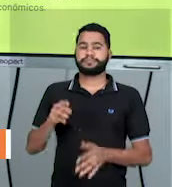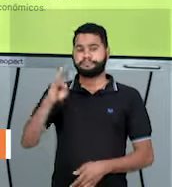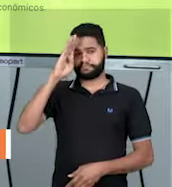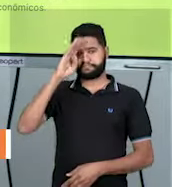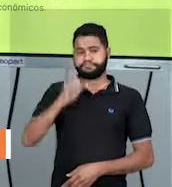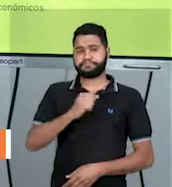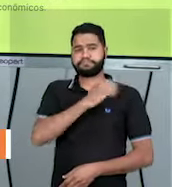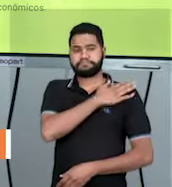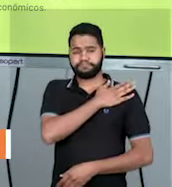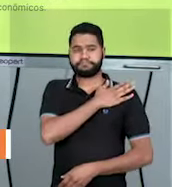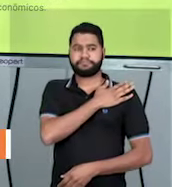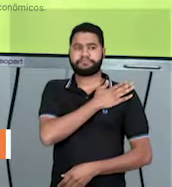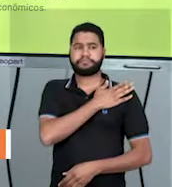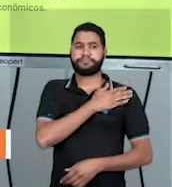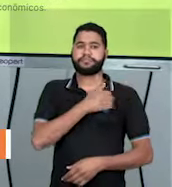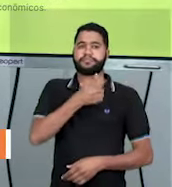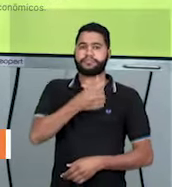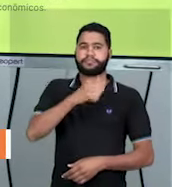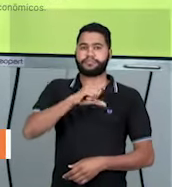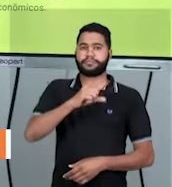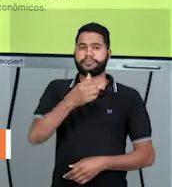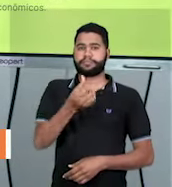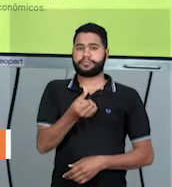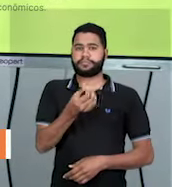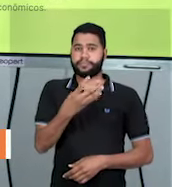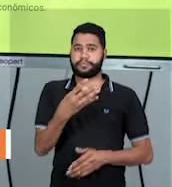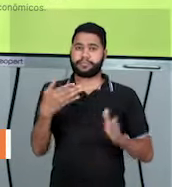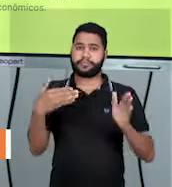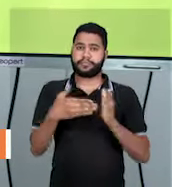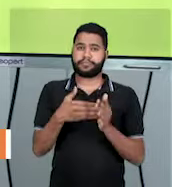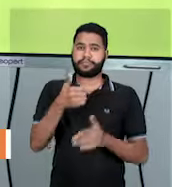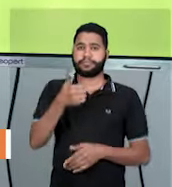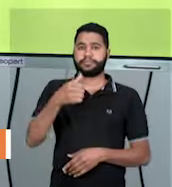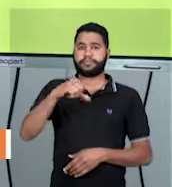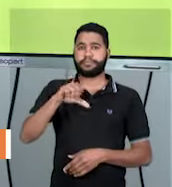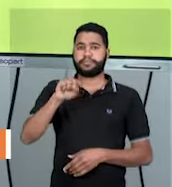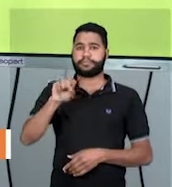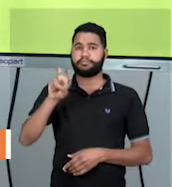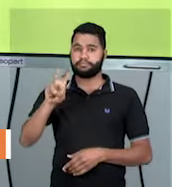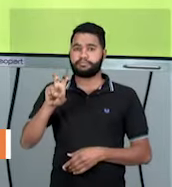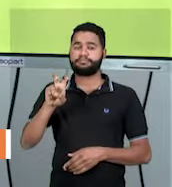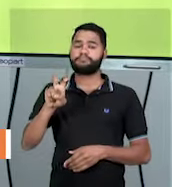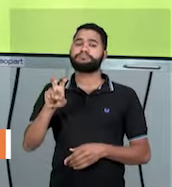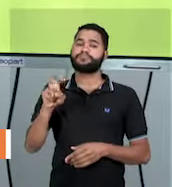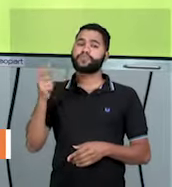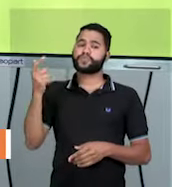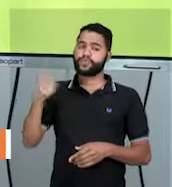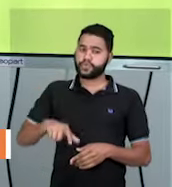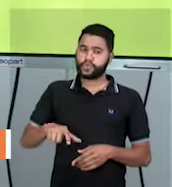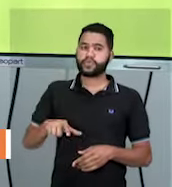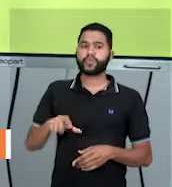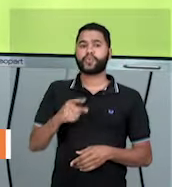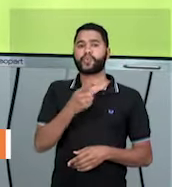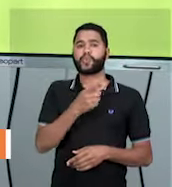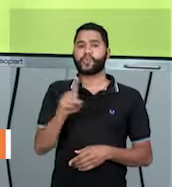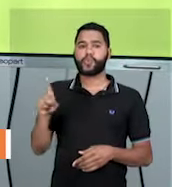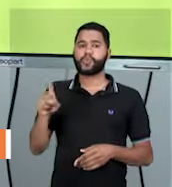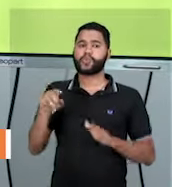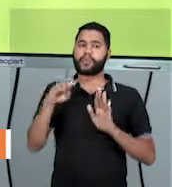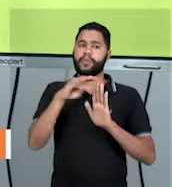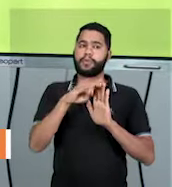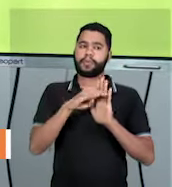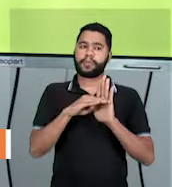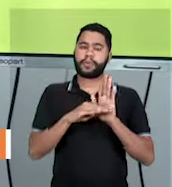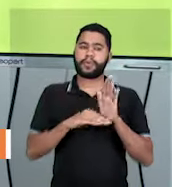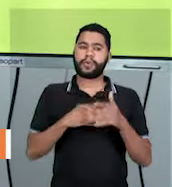de 1964 a 1985, a gente volta um pouquinho para ver o último regime, o